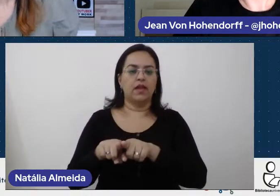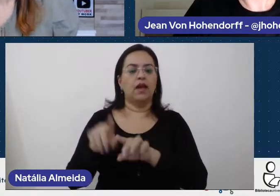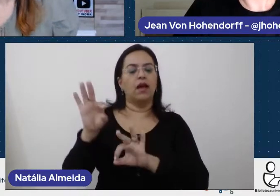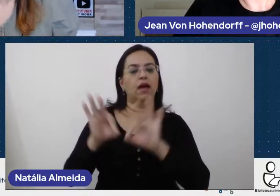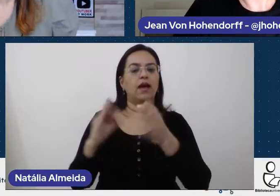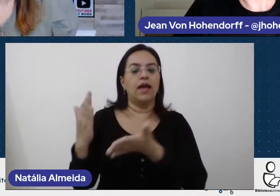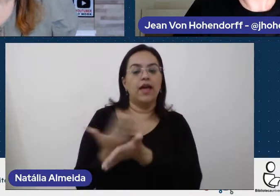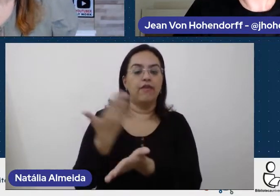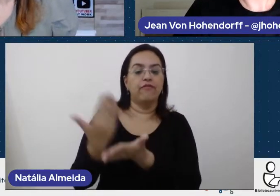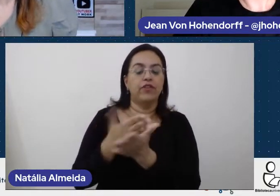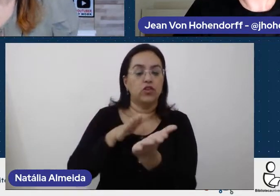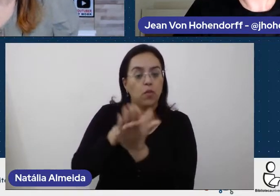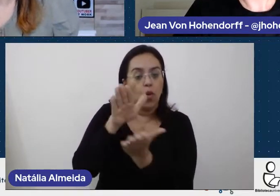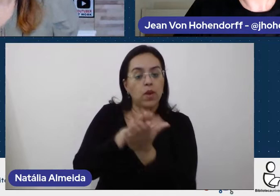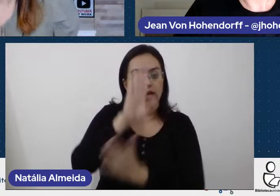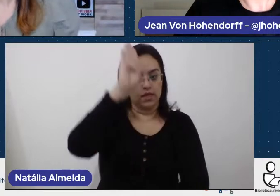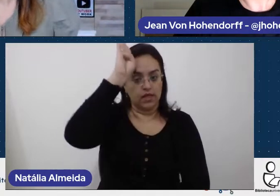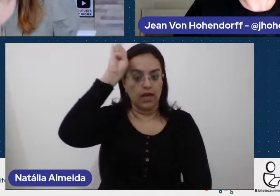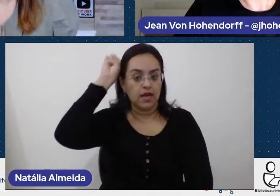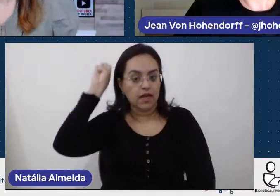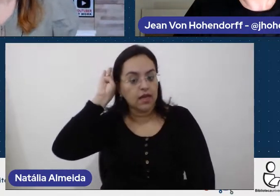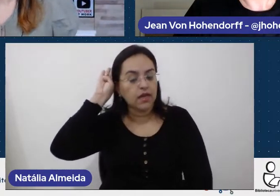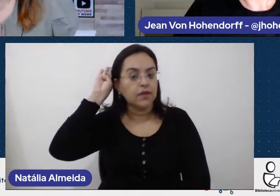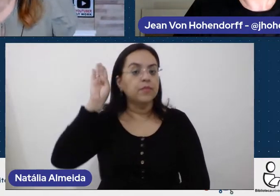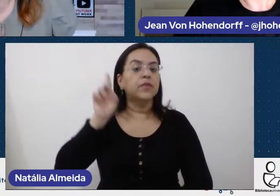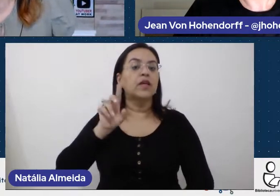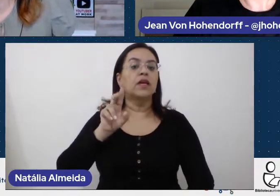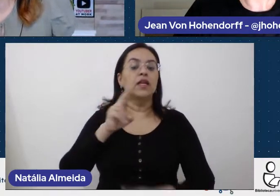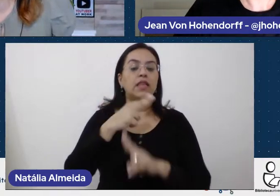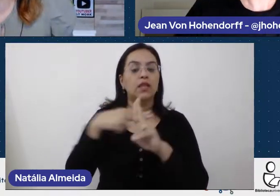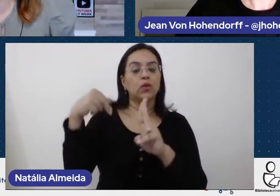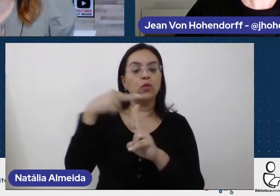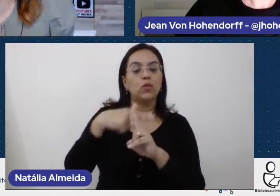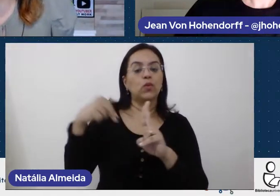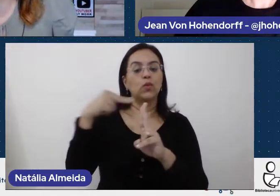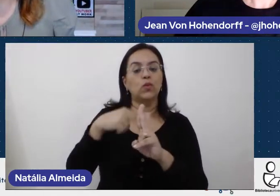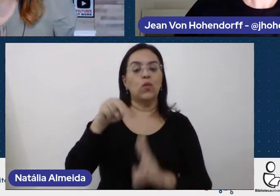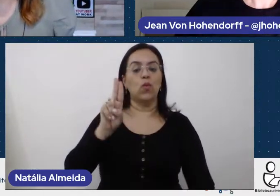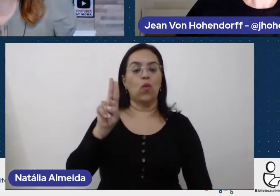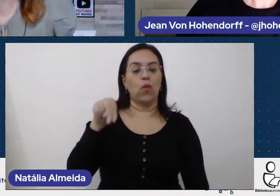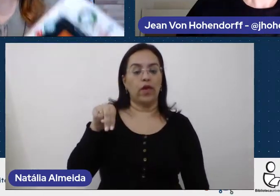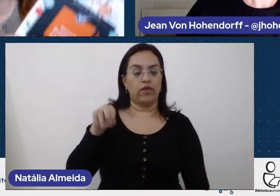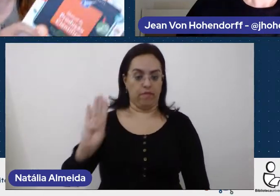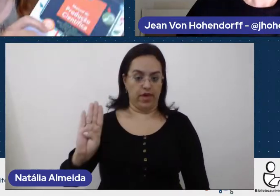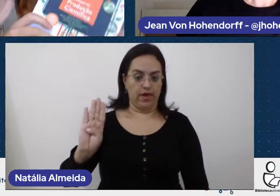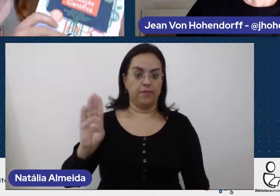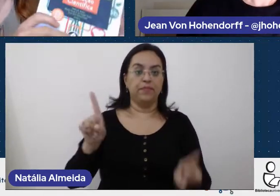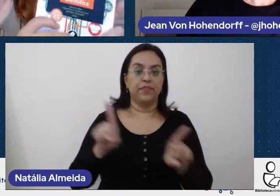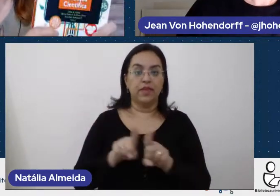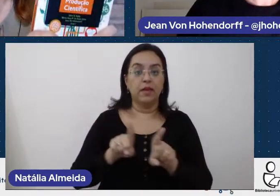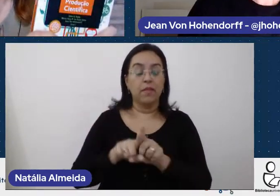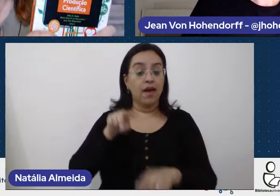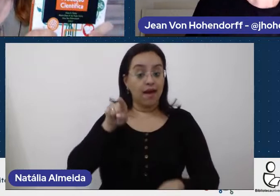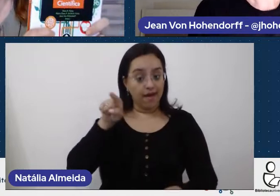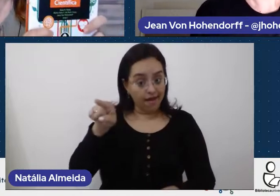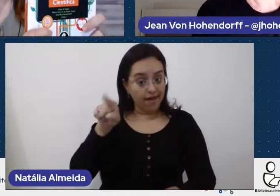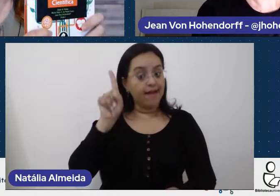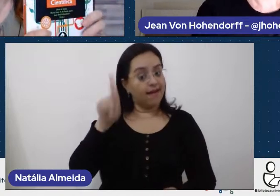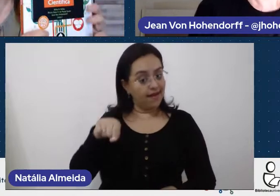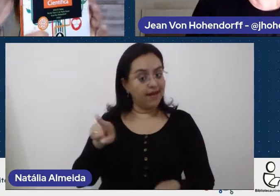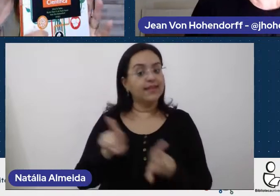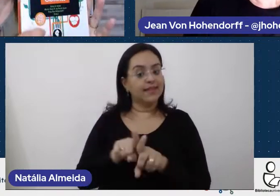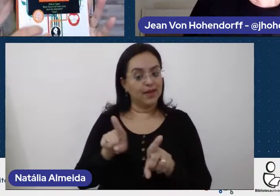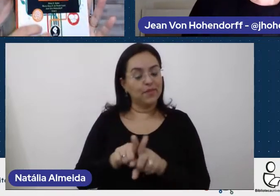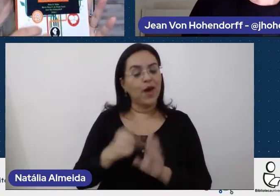Psicologia, Teoria e Pesquisa da UNB. E também, gente, ele é um dos organizadores e também